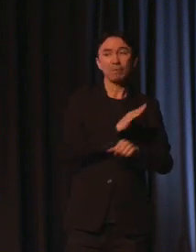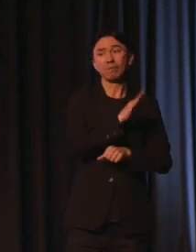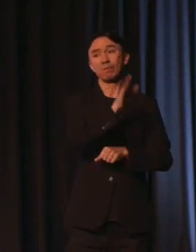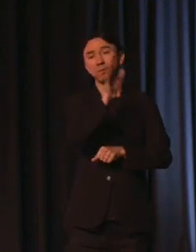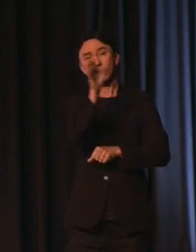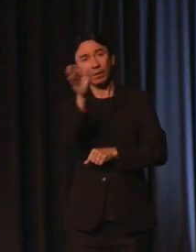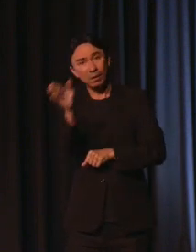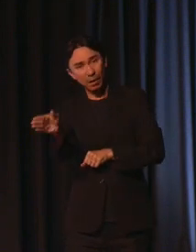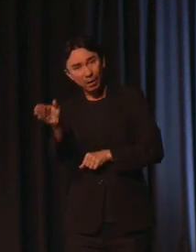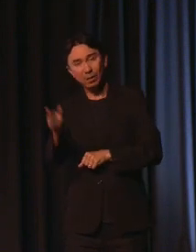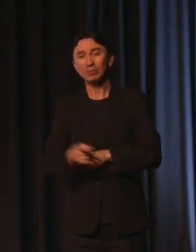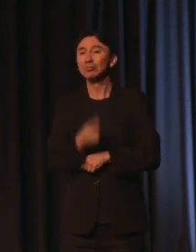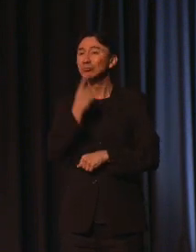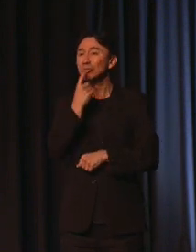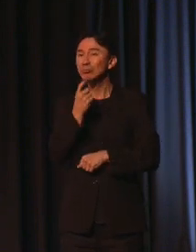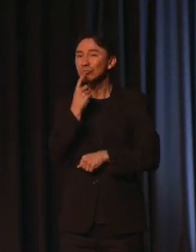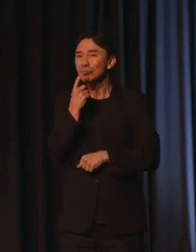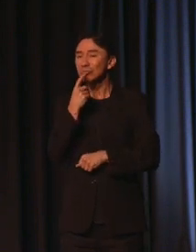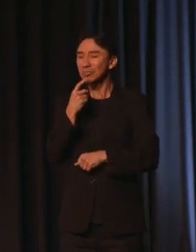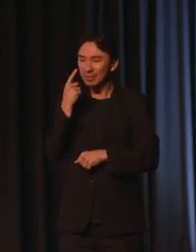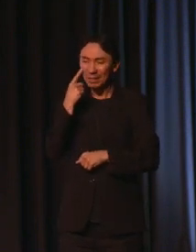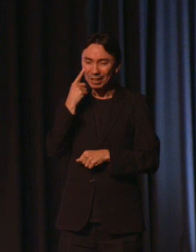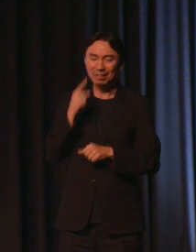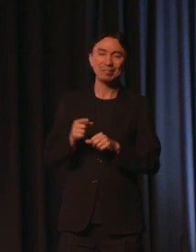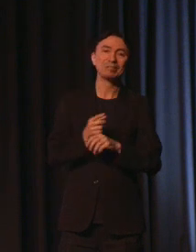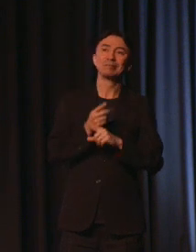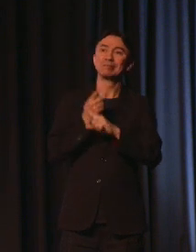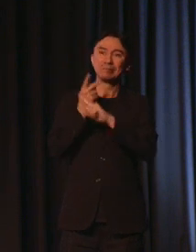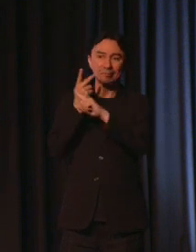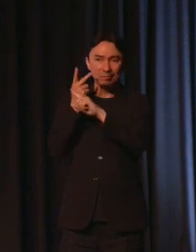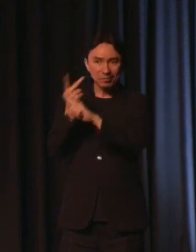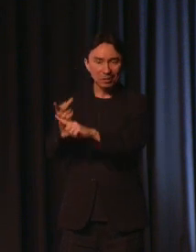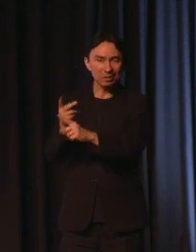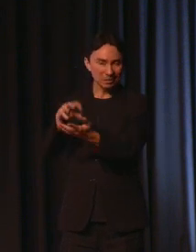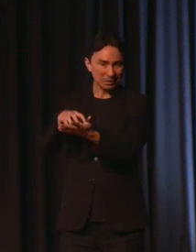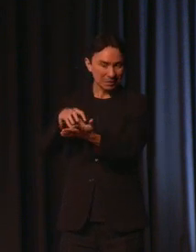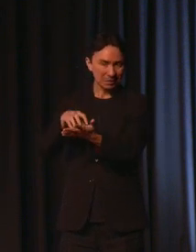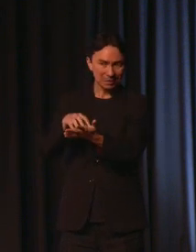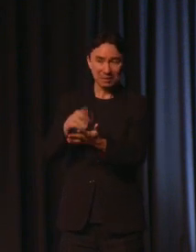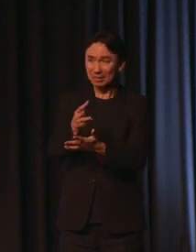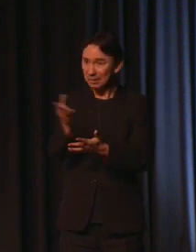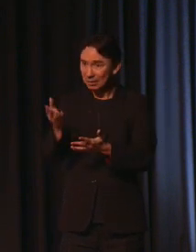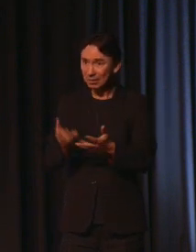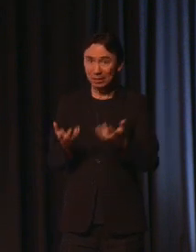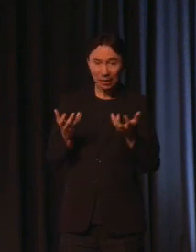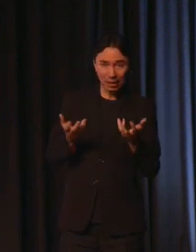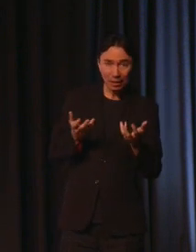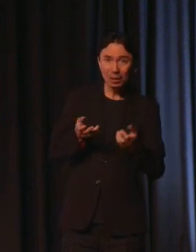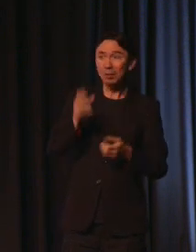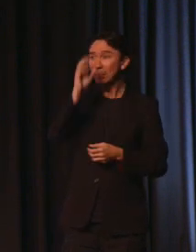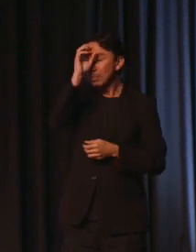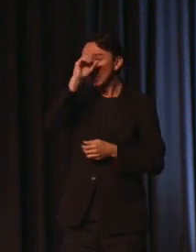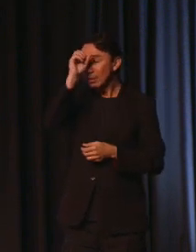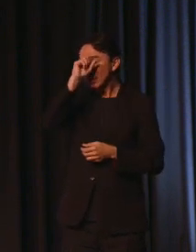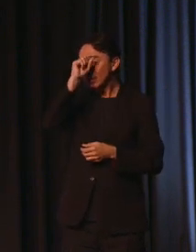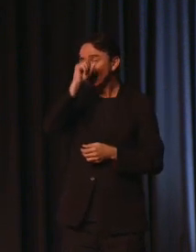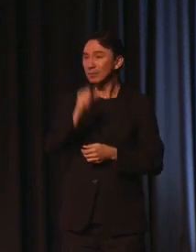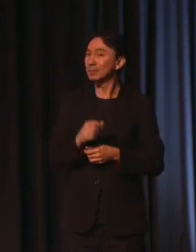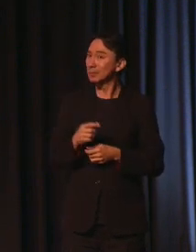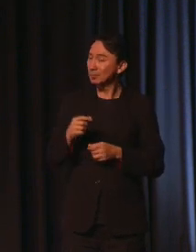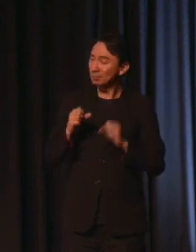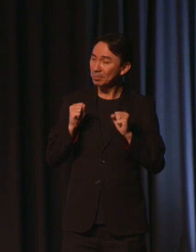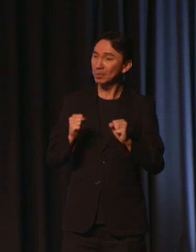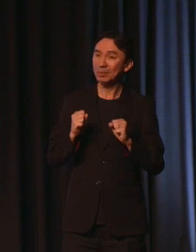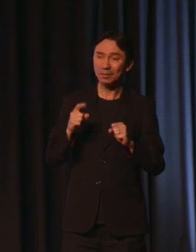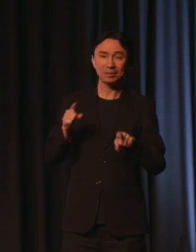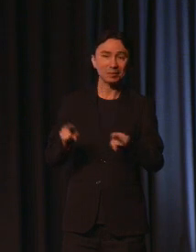Também nesse acórdão, quem quiser ter acesso, a gente vai dar o número, né, que vocês podem conhecer, para quem não conhece. Então, houve uma